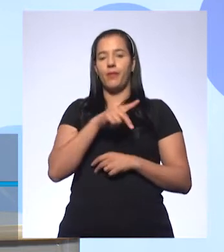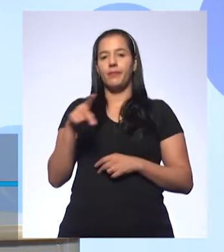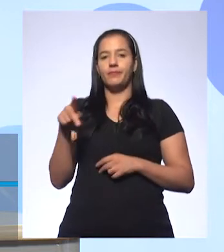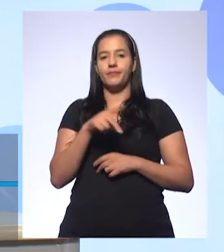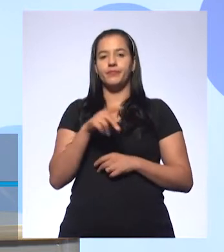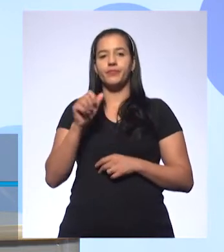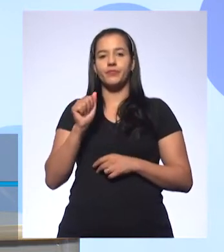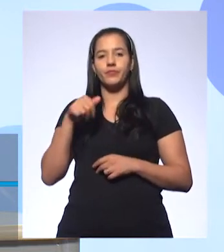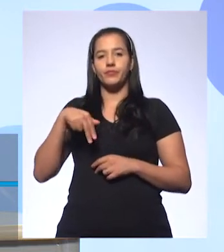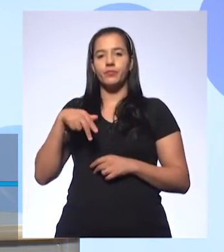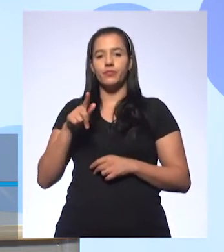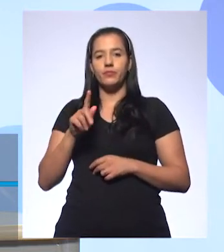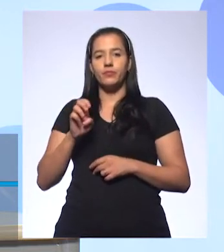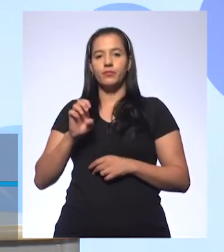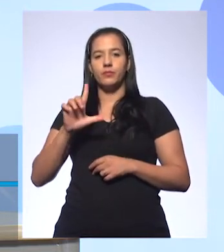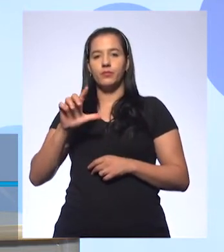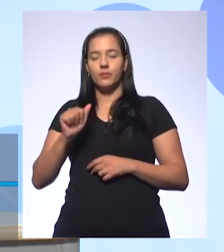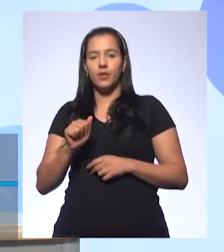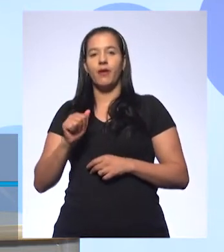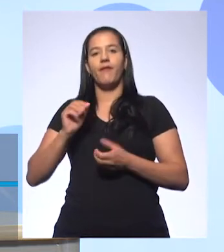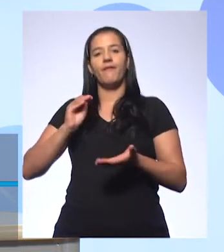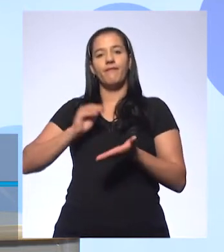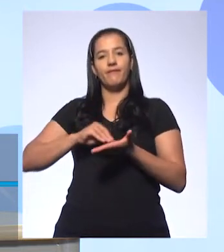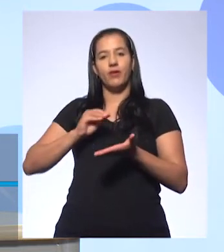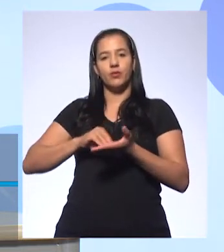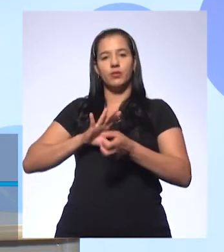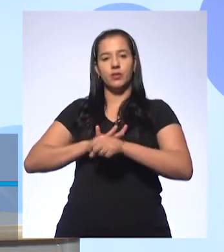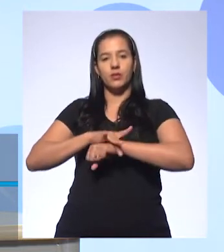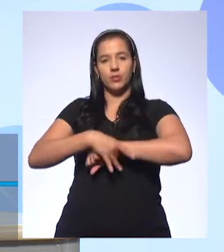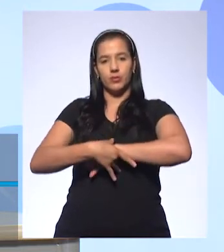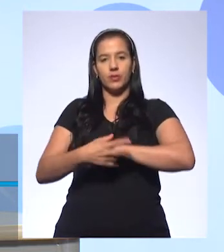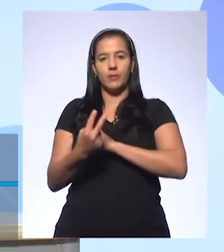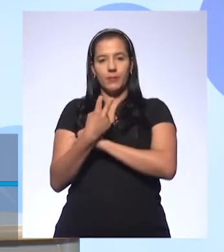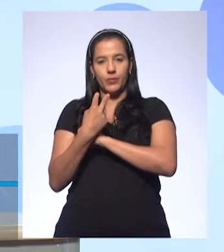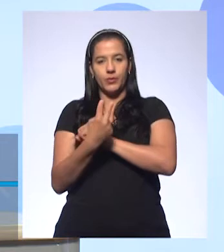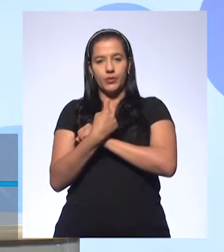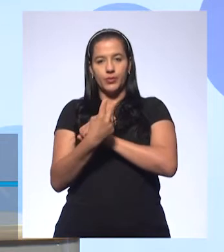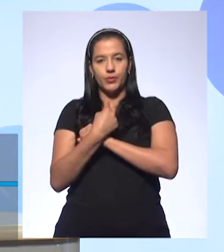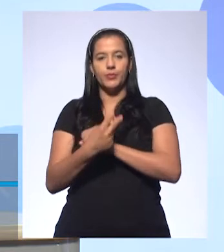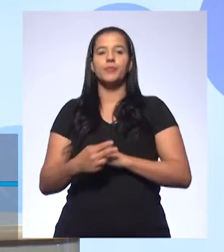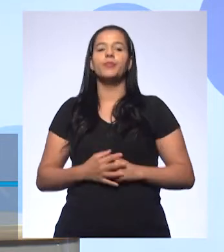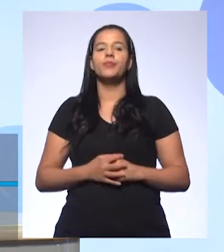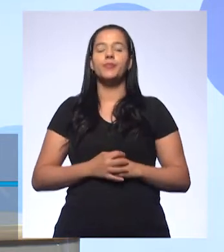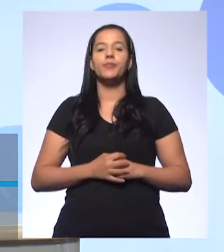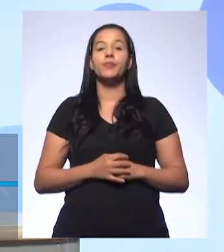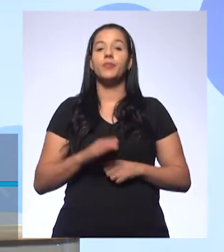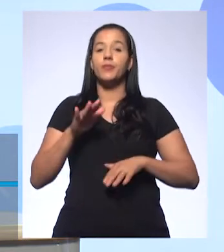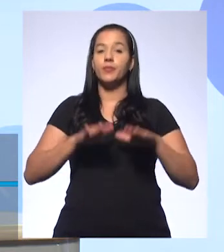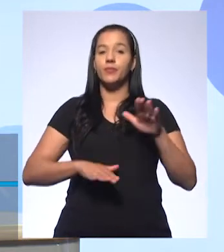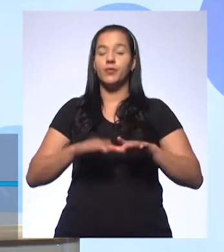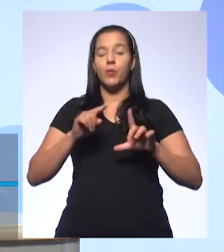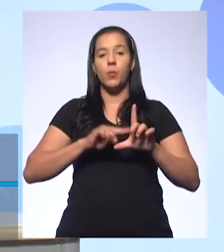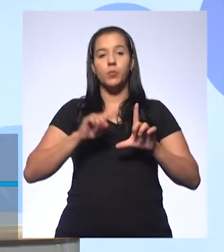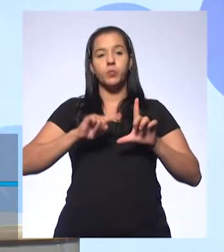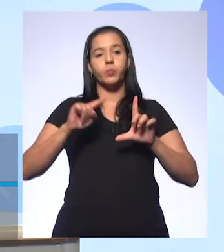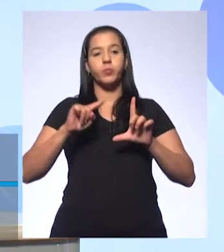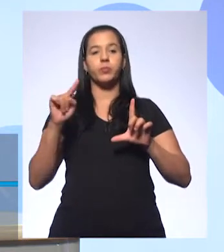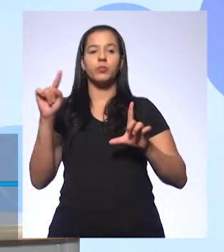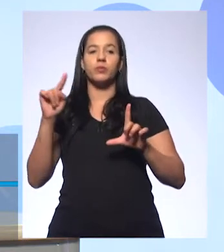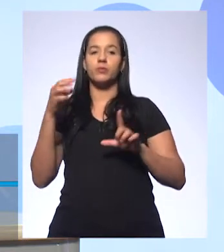a professora Silvana colocou falta de proteção, a professora Márcia colocou que estavam corretos, pois os números estavam aumentando.